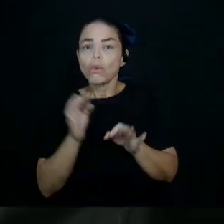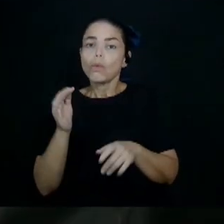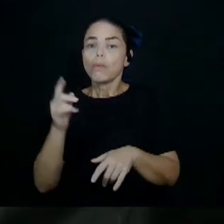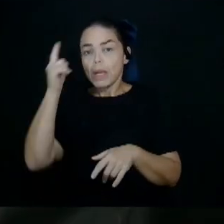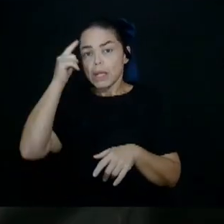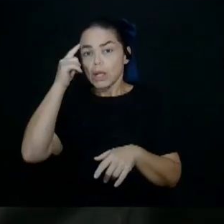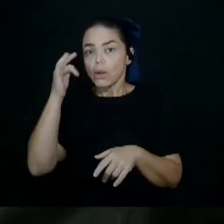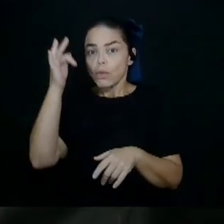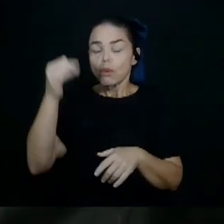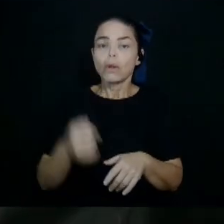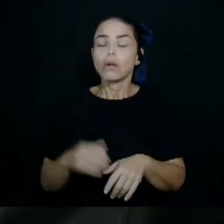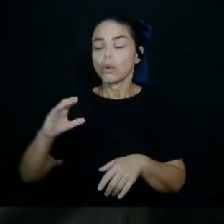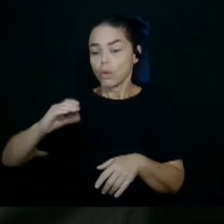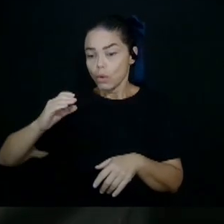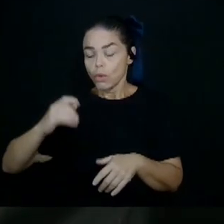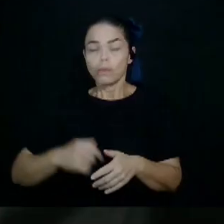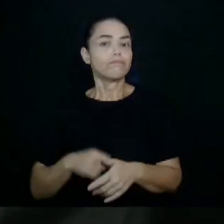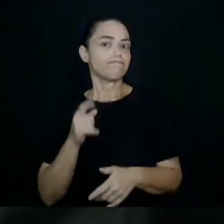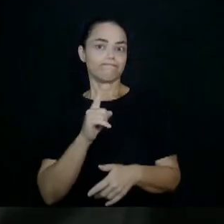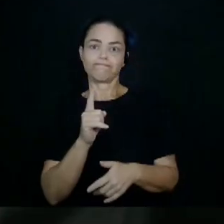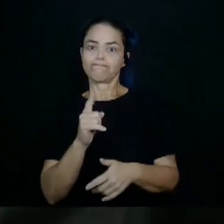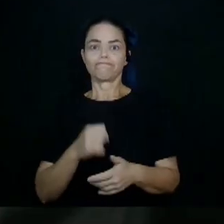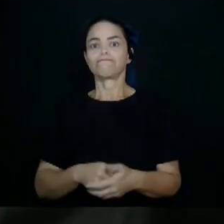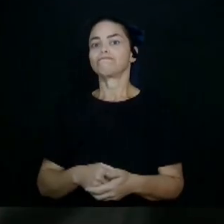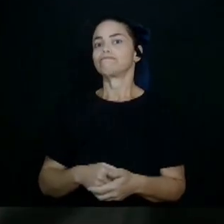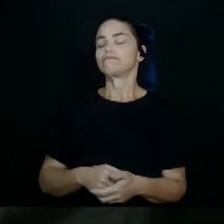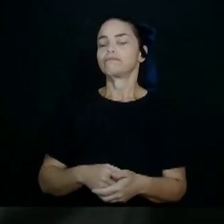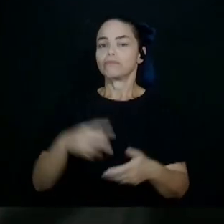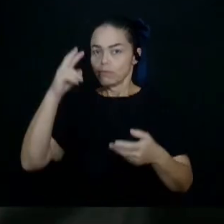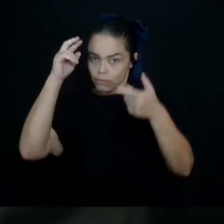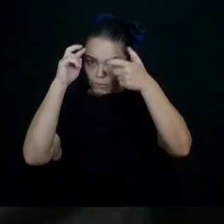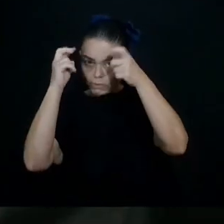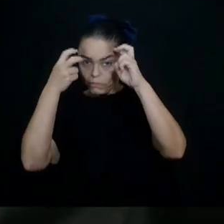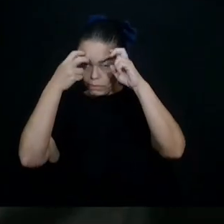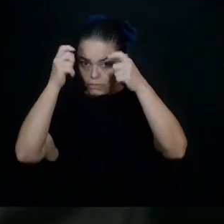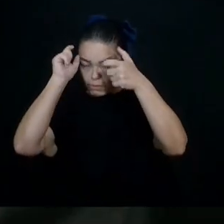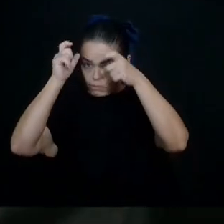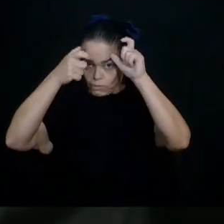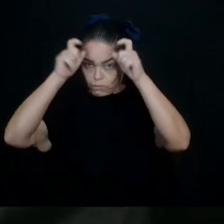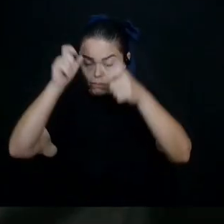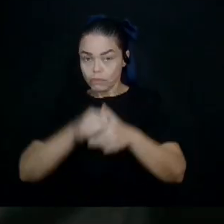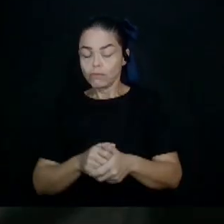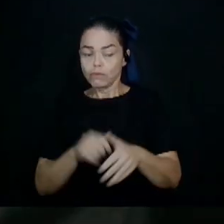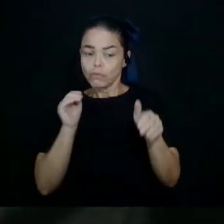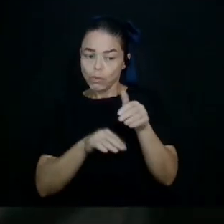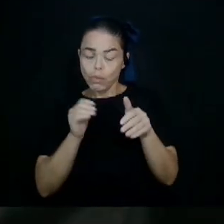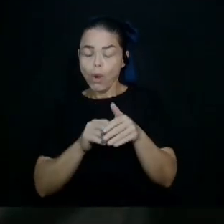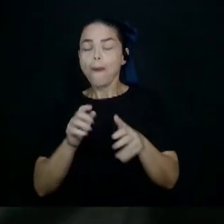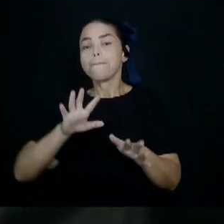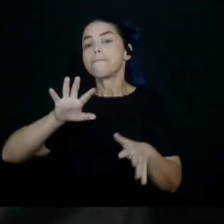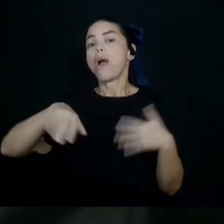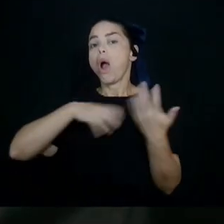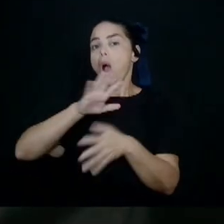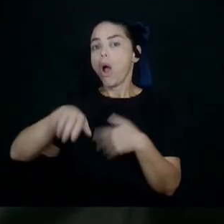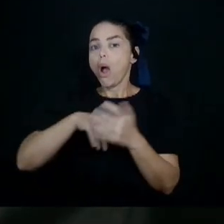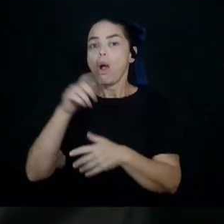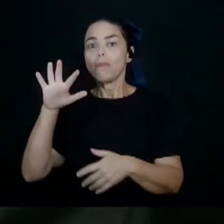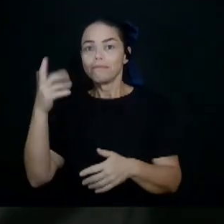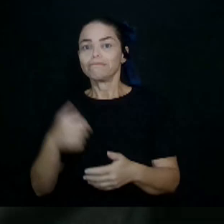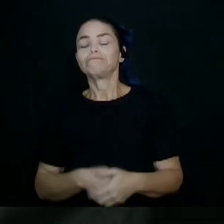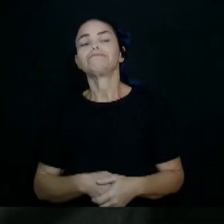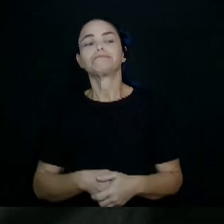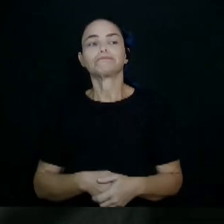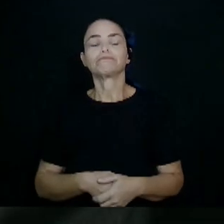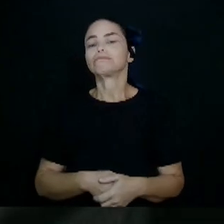ciência está mostrando que nem sempre é assim. O transtorno de acumulação vai muito além da bagunça, né? Ela acontece quando a pessoa